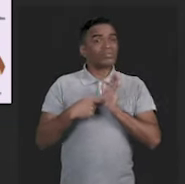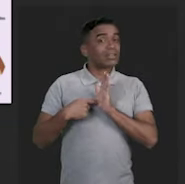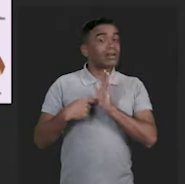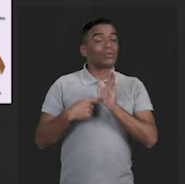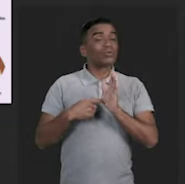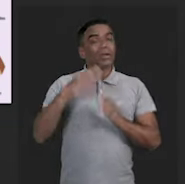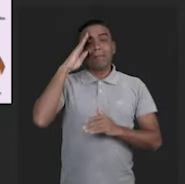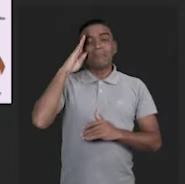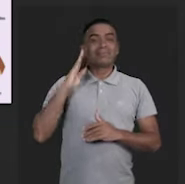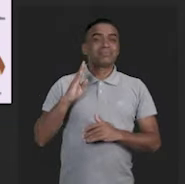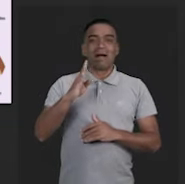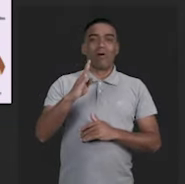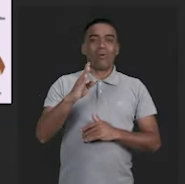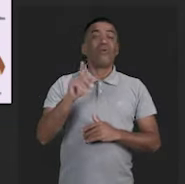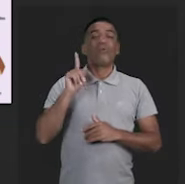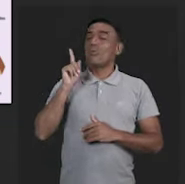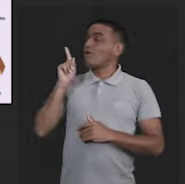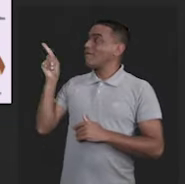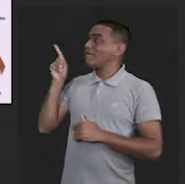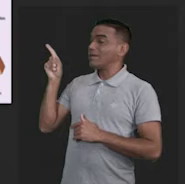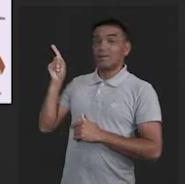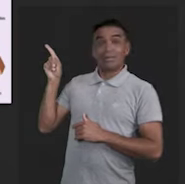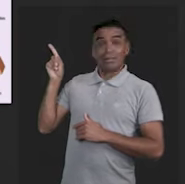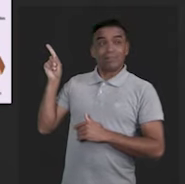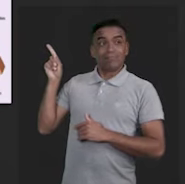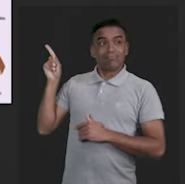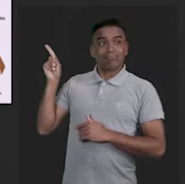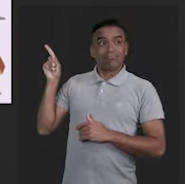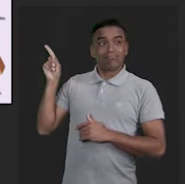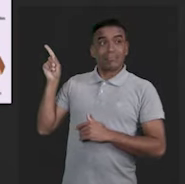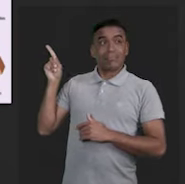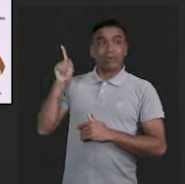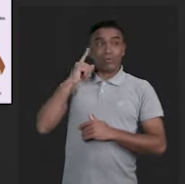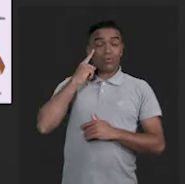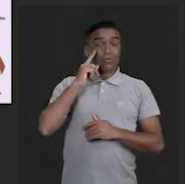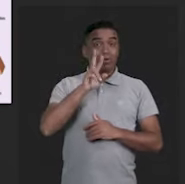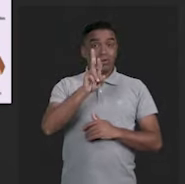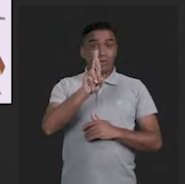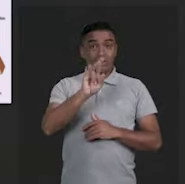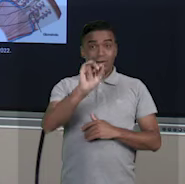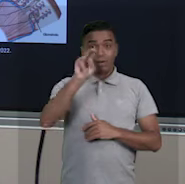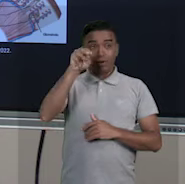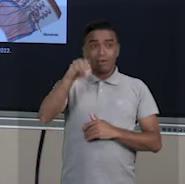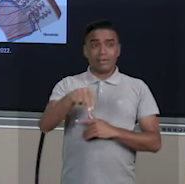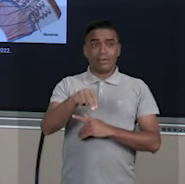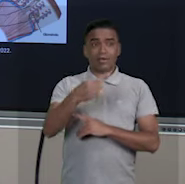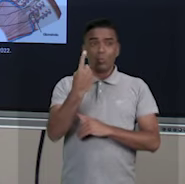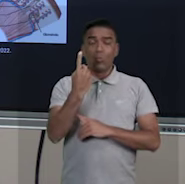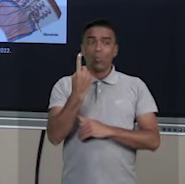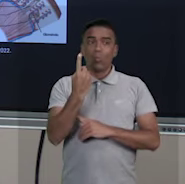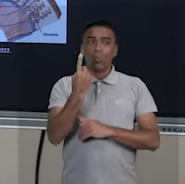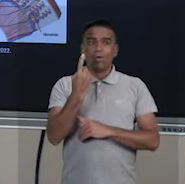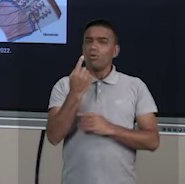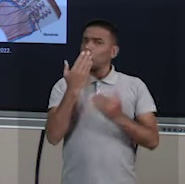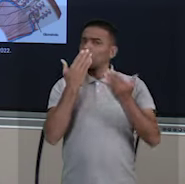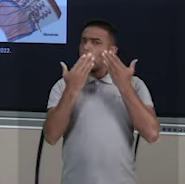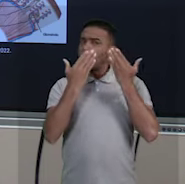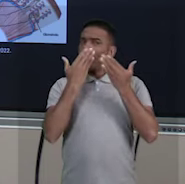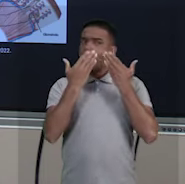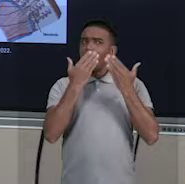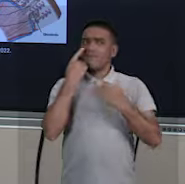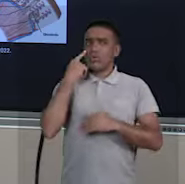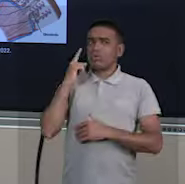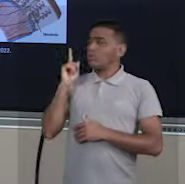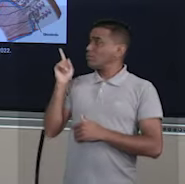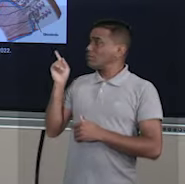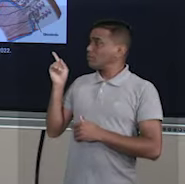que é o principal órgão do sistema urinário. Então, aqui a gente tem um rim, e olha só, eu gosto de comparar o rim, quando